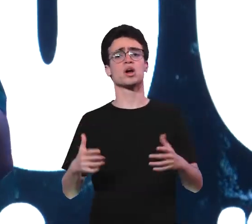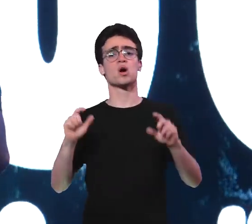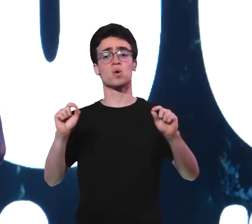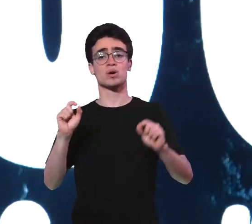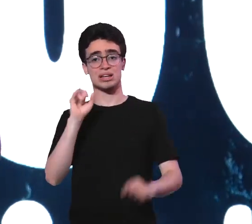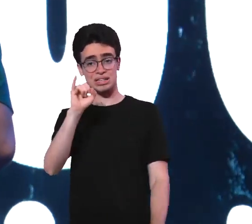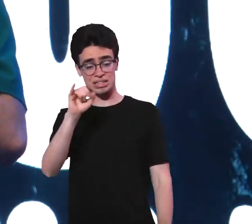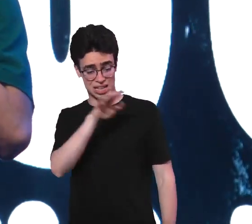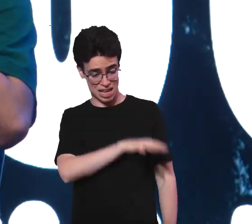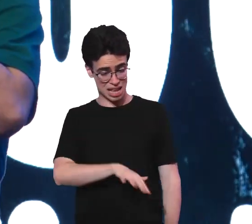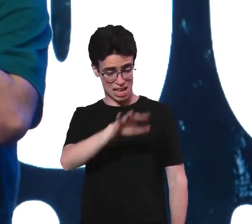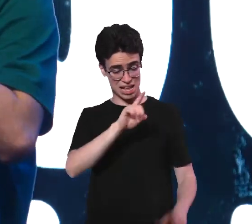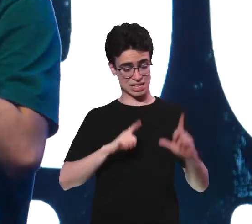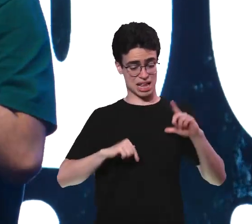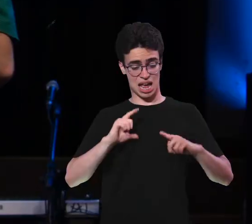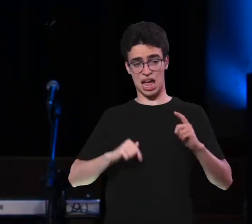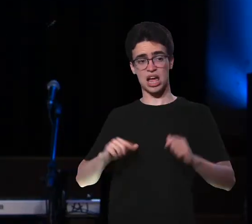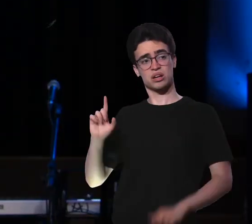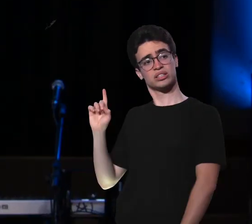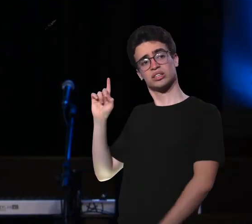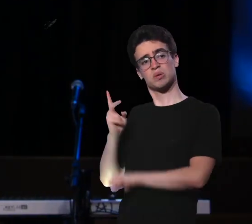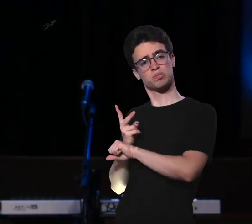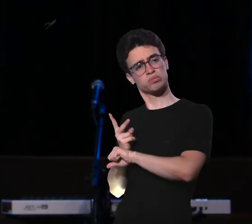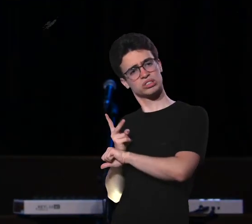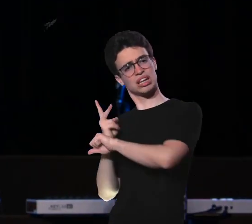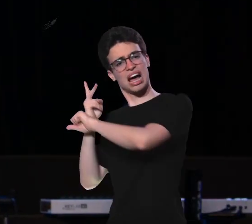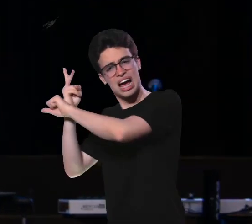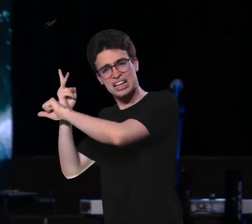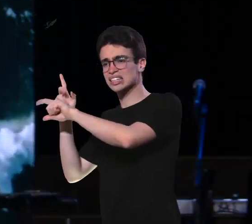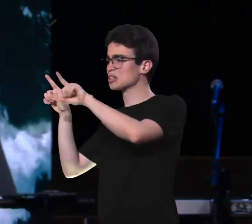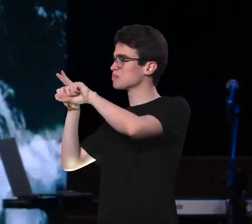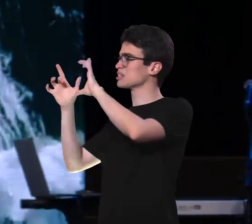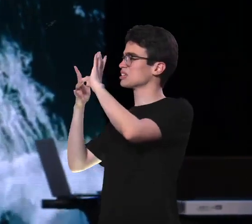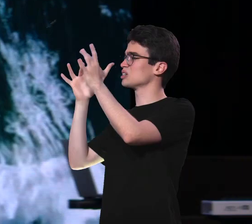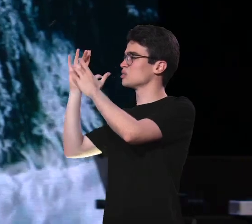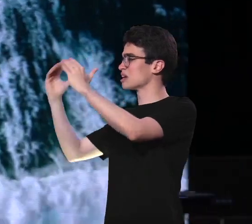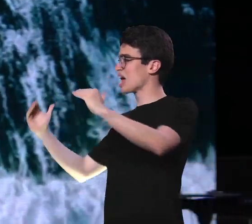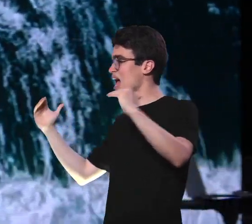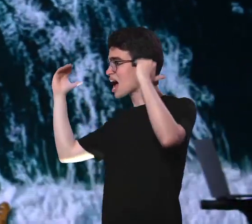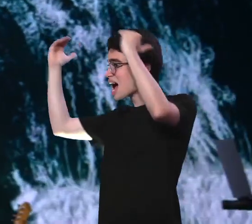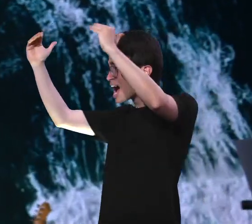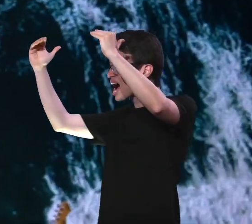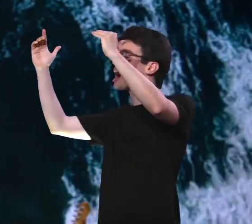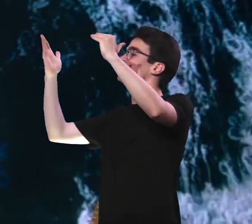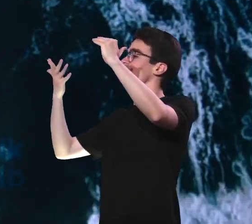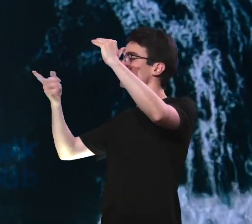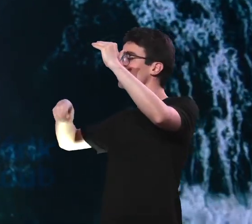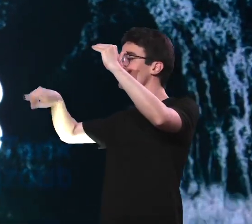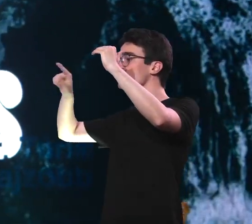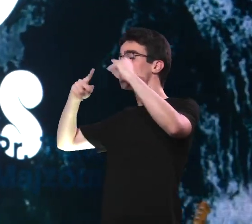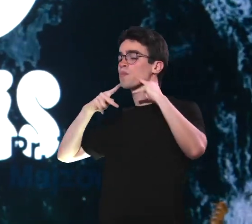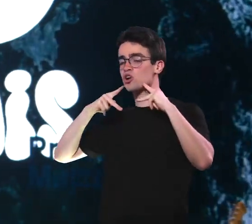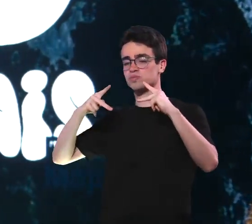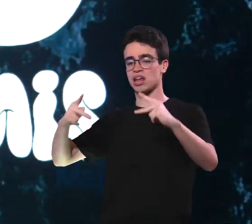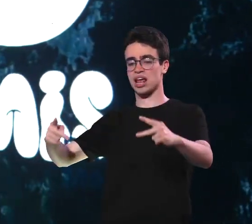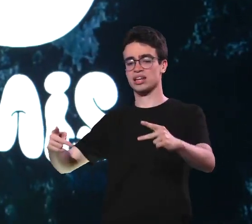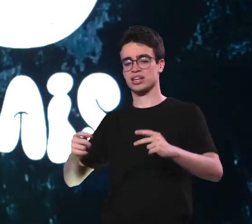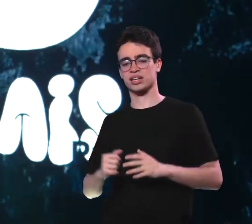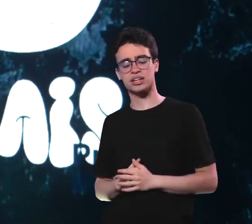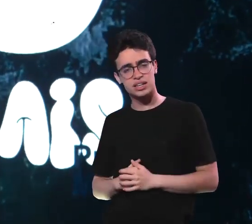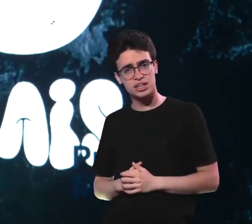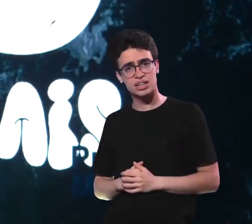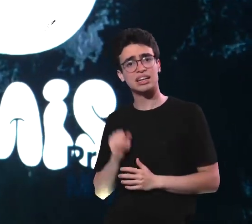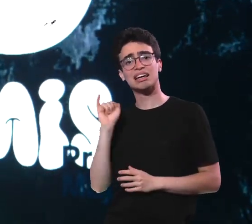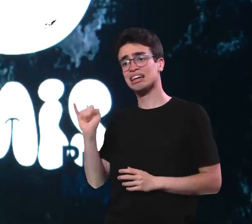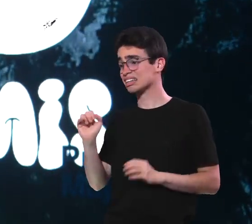buscasse ao Senhor, adorasse somente a Ele, colocasse Ele acima de tudo, eles prosperariam. Se o